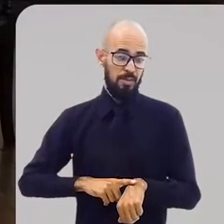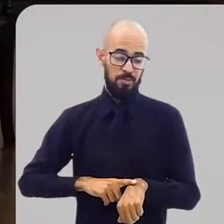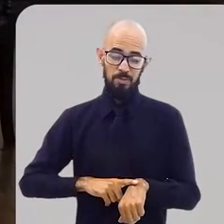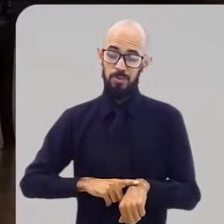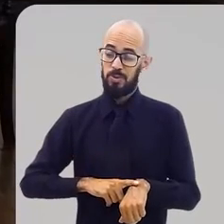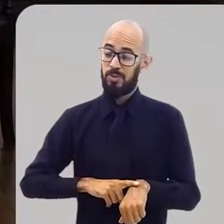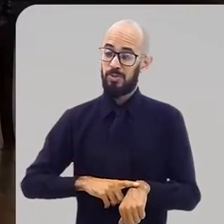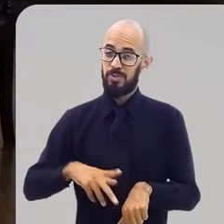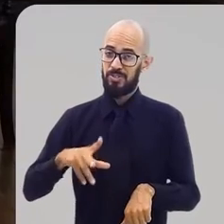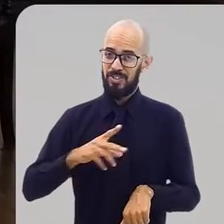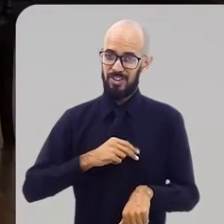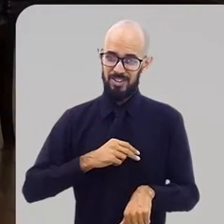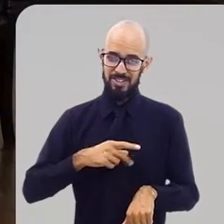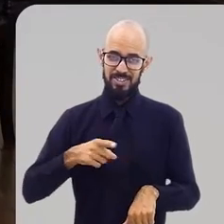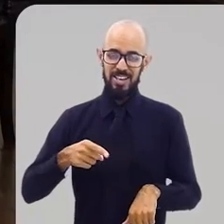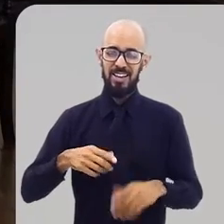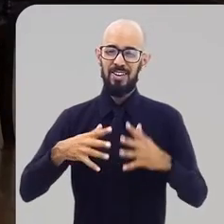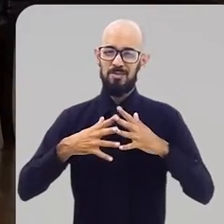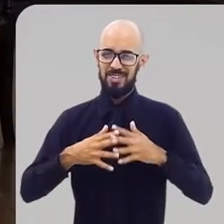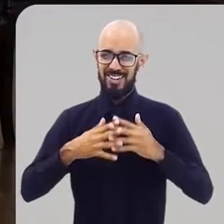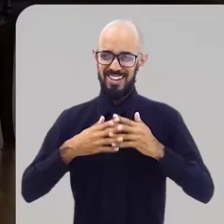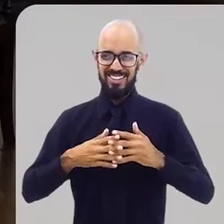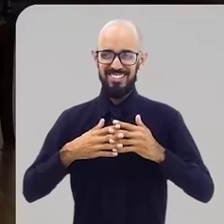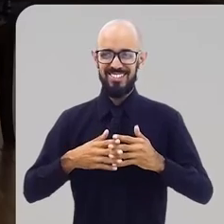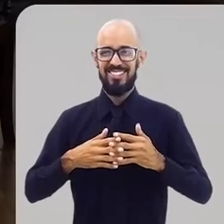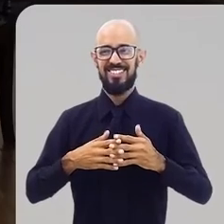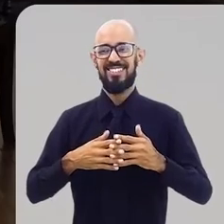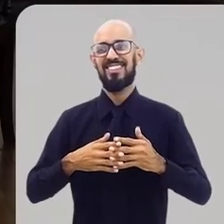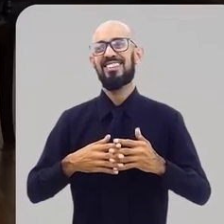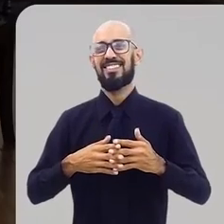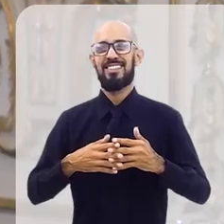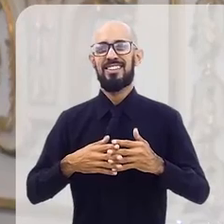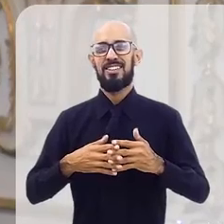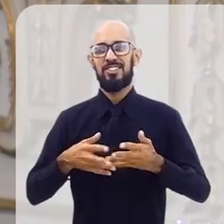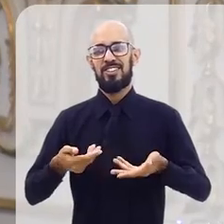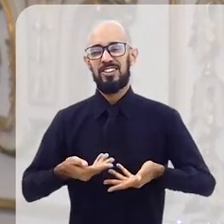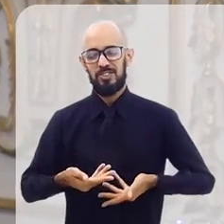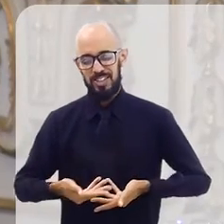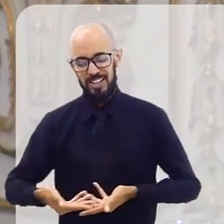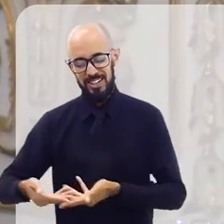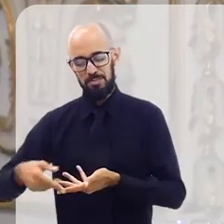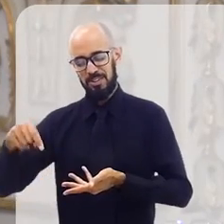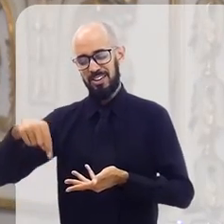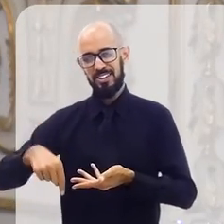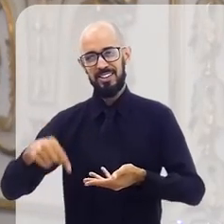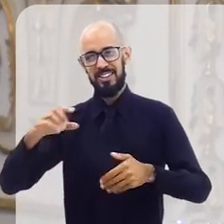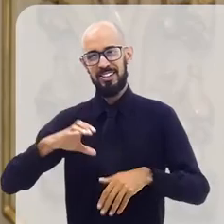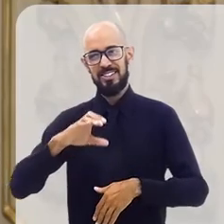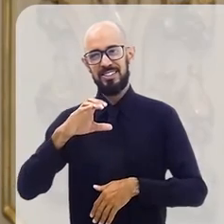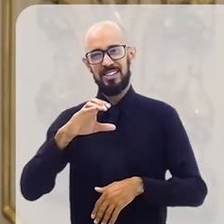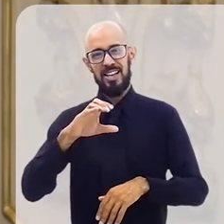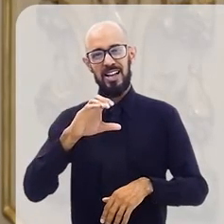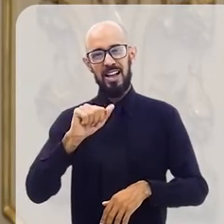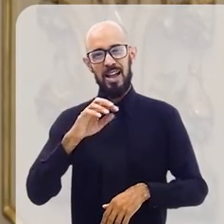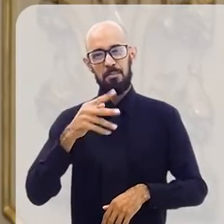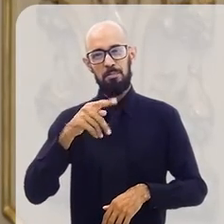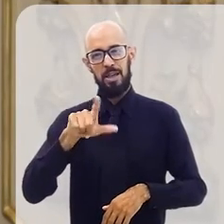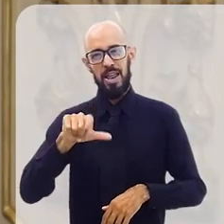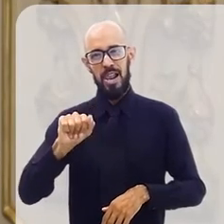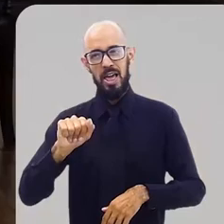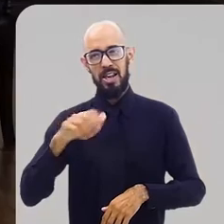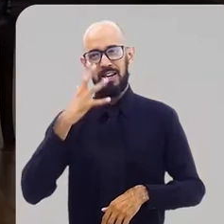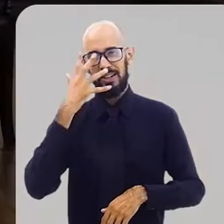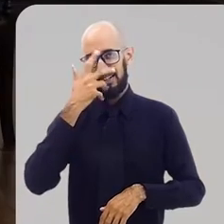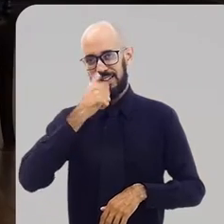é uma coisa muito complicada por ter nos recebido aqui nessa kapella